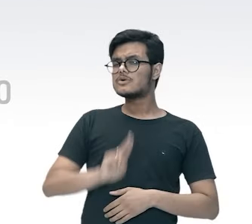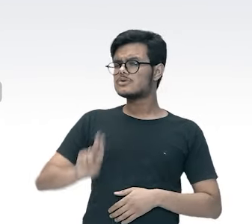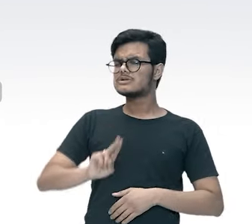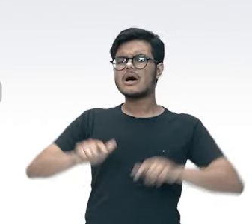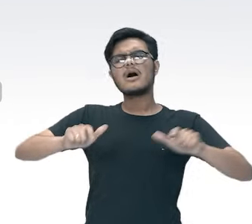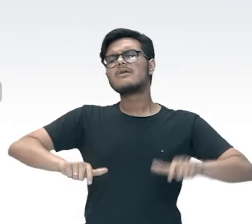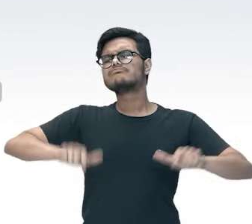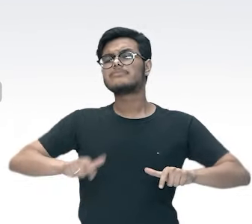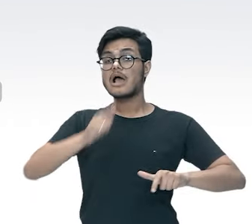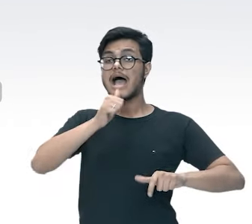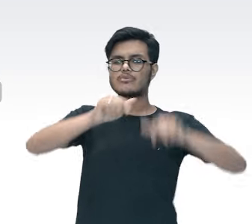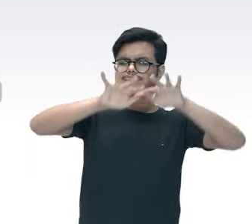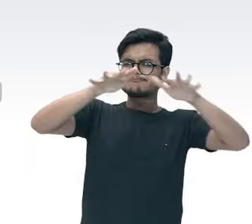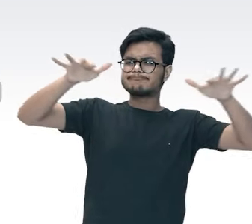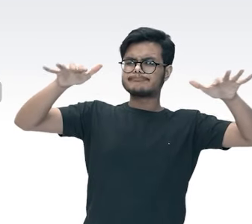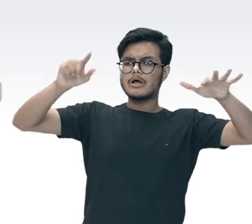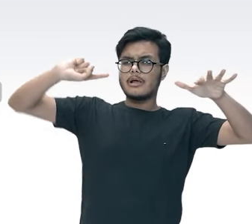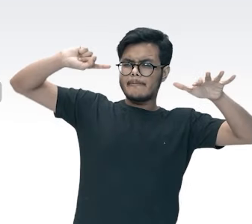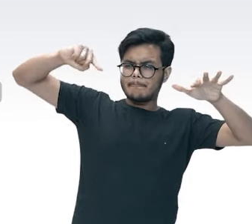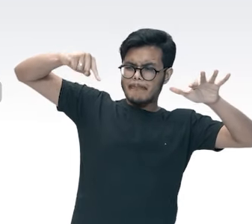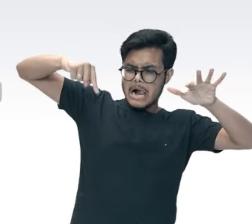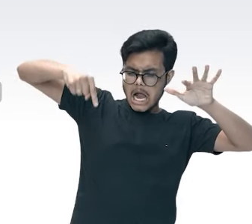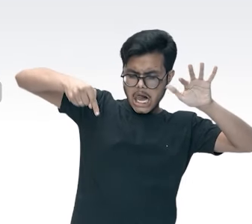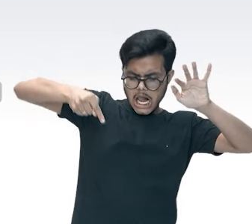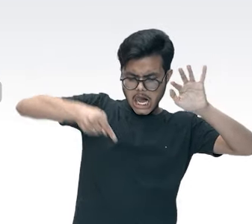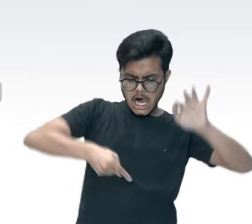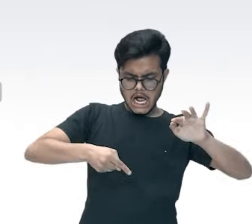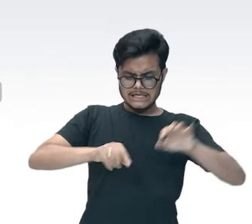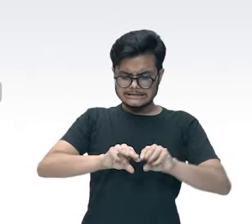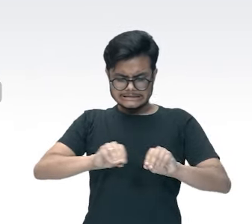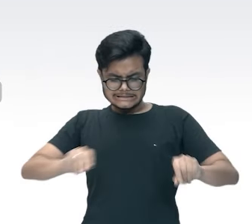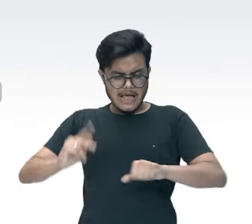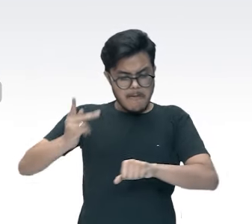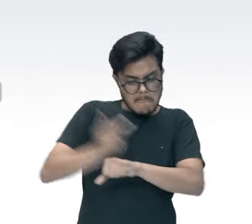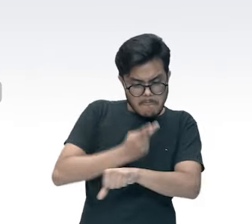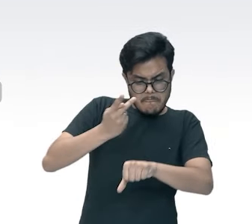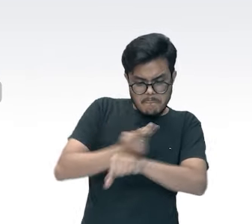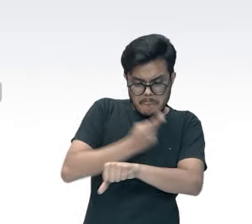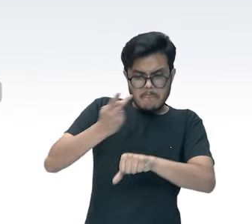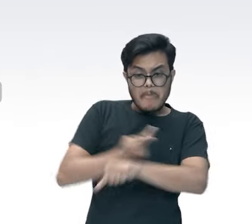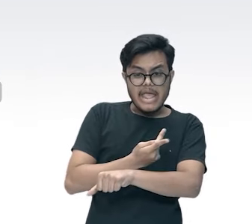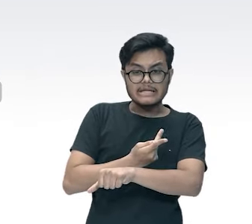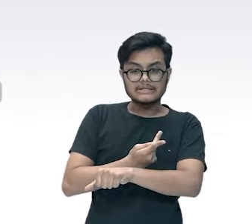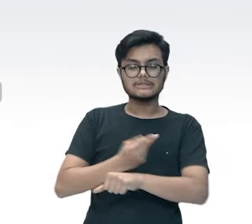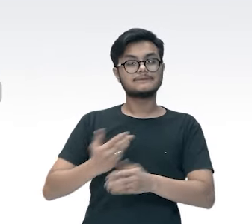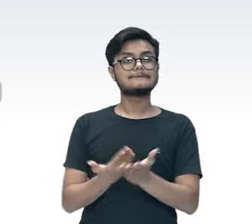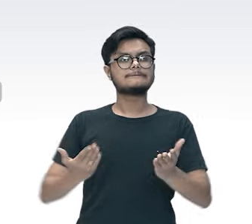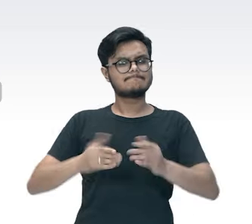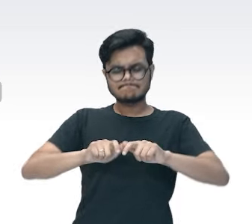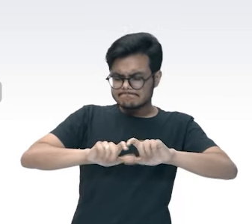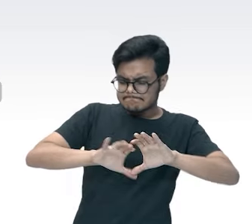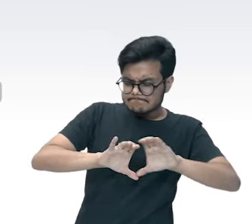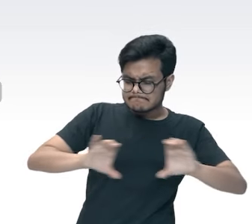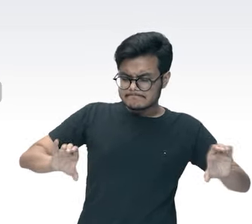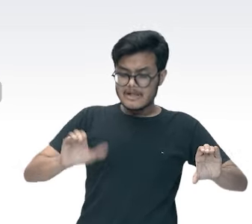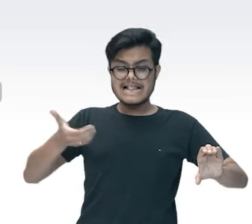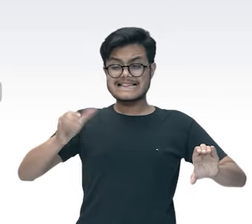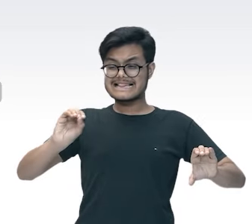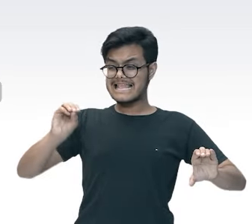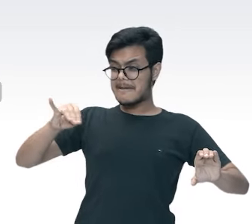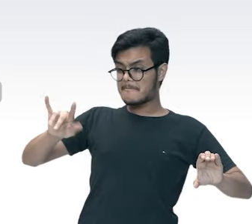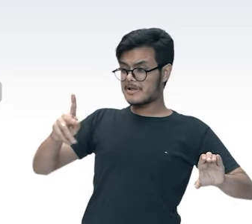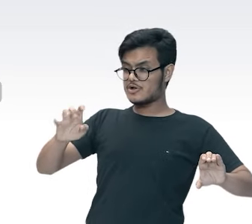no fundo dos oceanos, bem como no solo, em rochas sedimentares. As jazidas datam entre 10